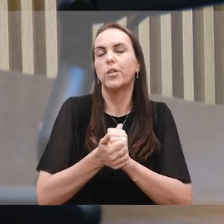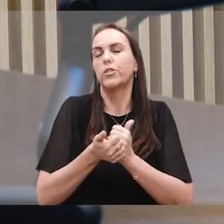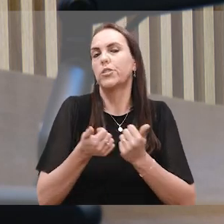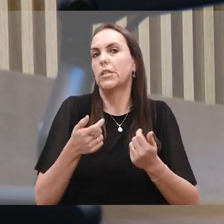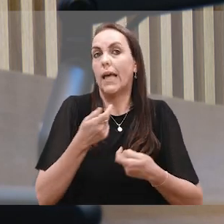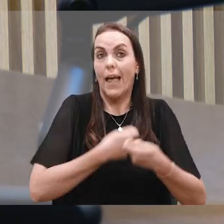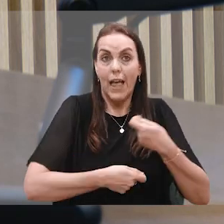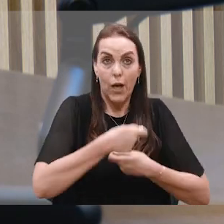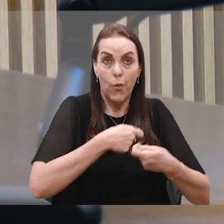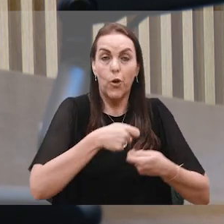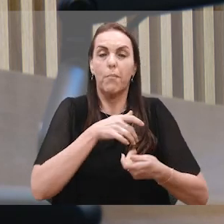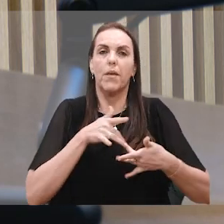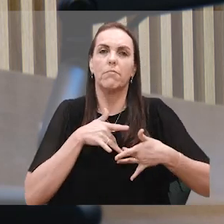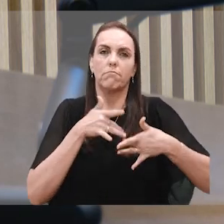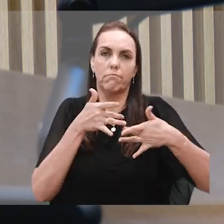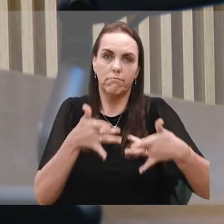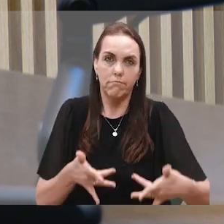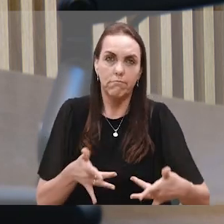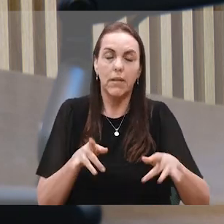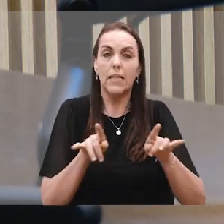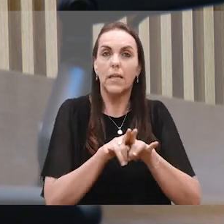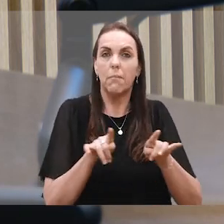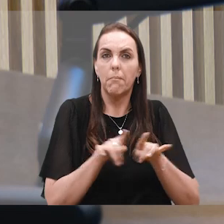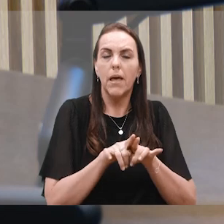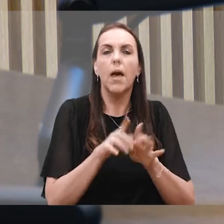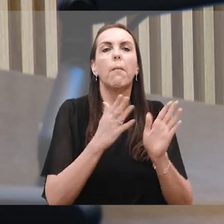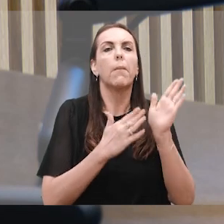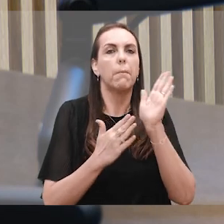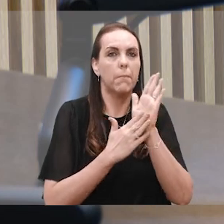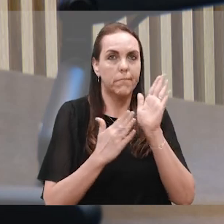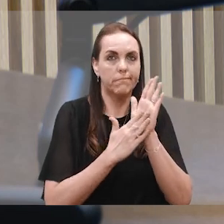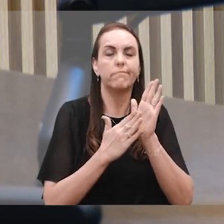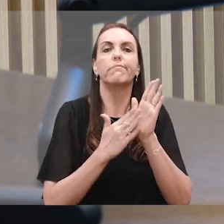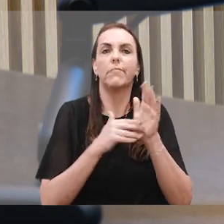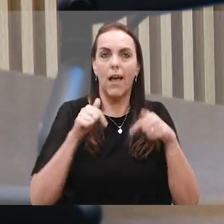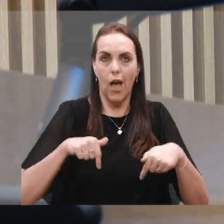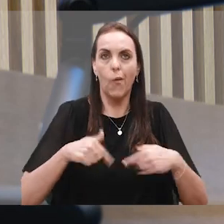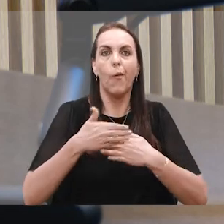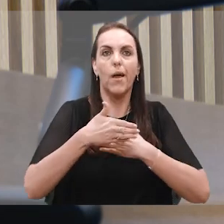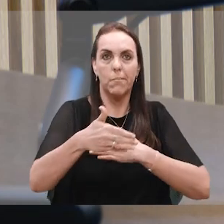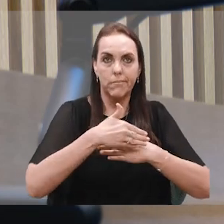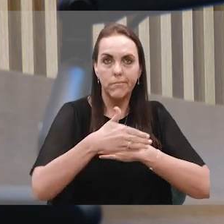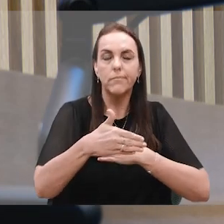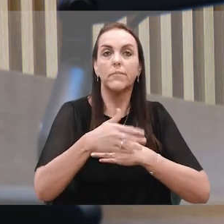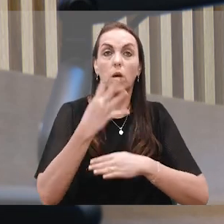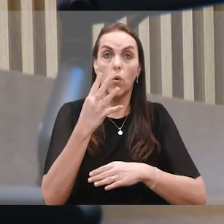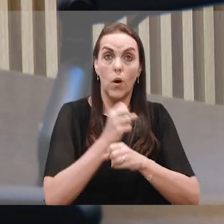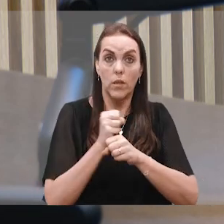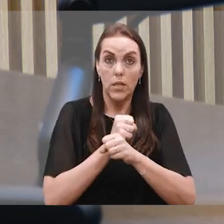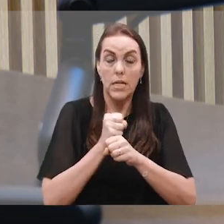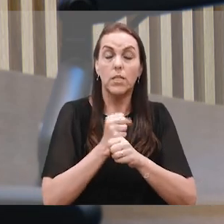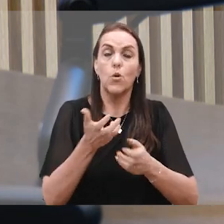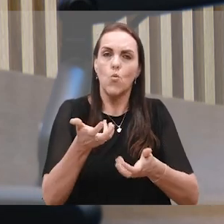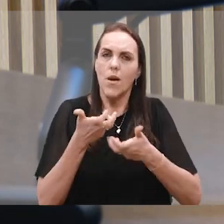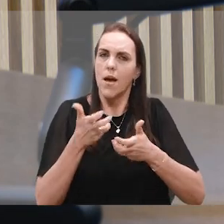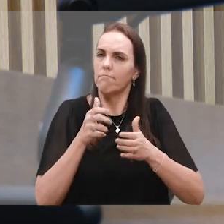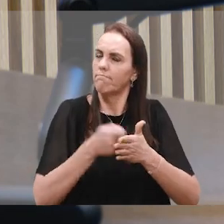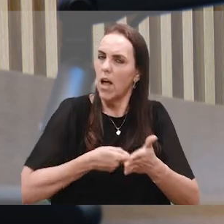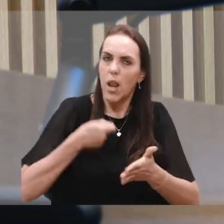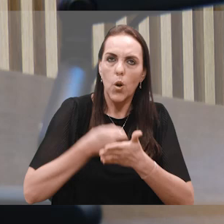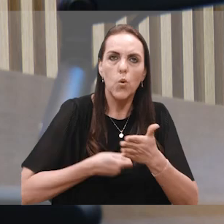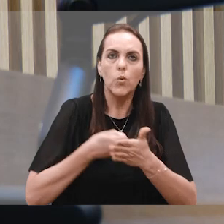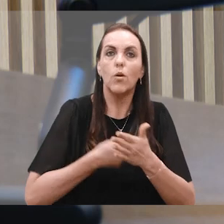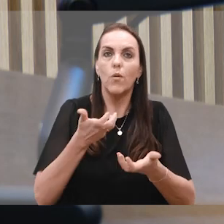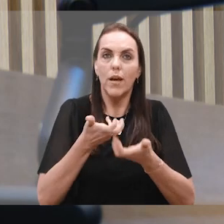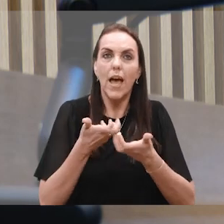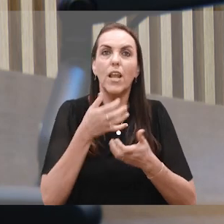E outra, a economia solidária, que é uma proposta assim, minha para este mandato aqui, esses 4 anos, uma luta.